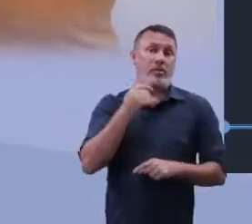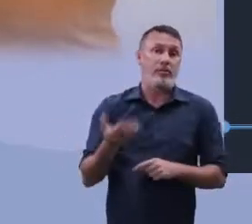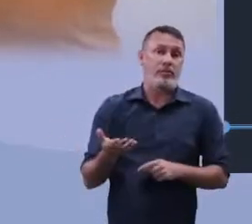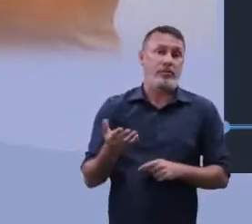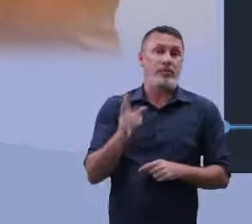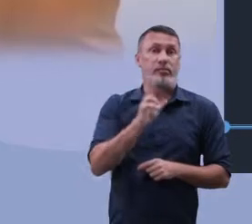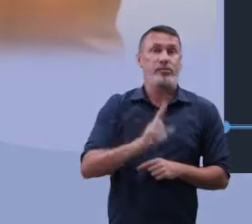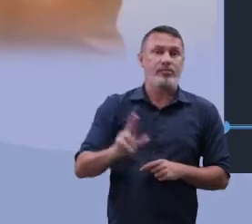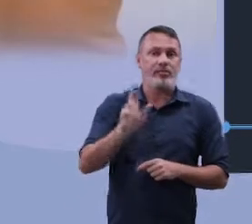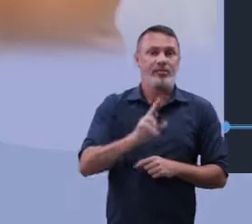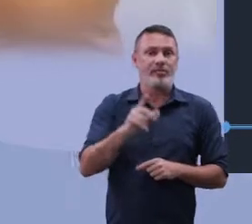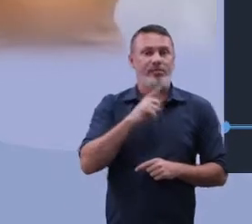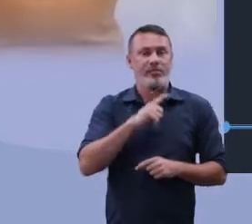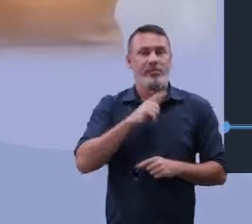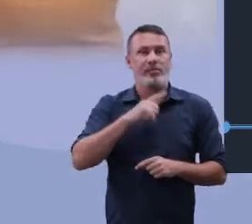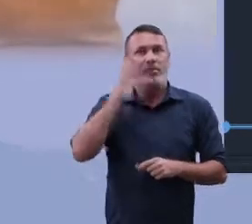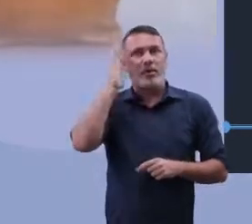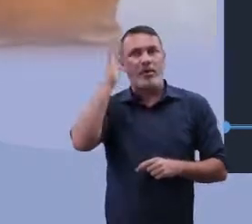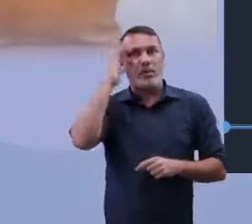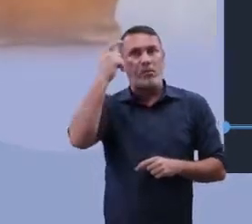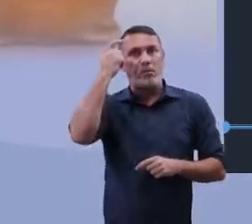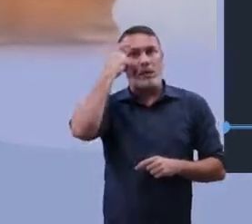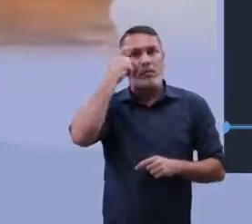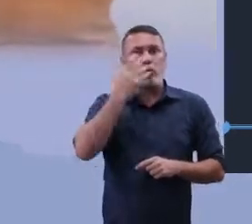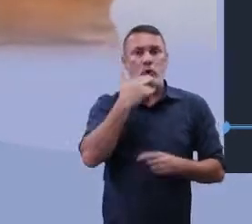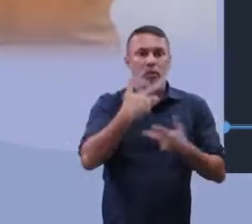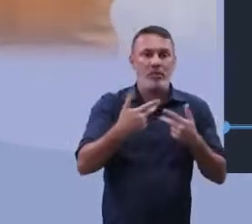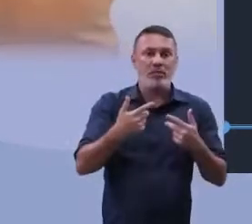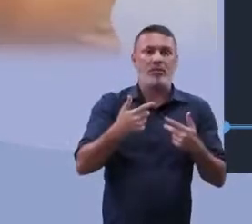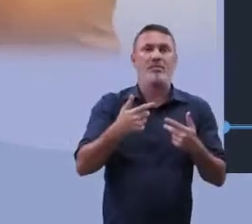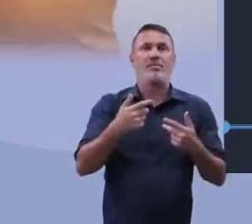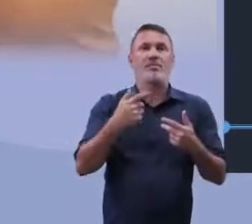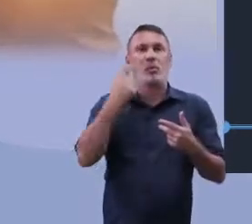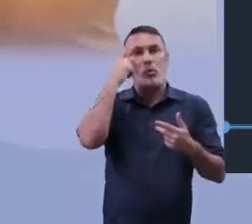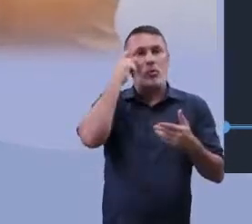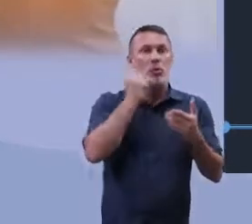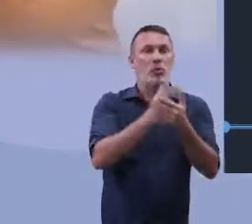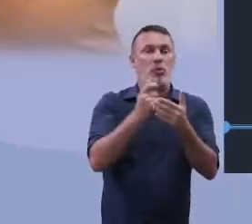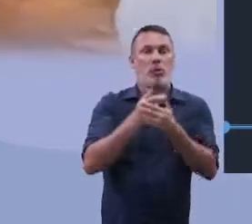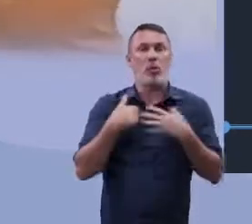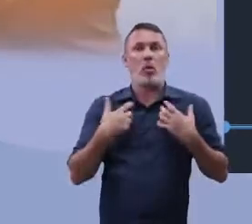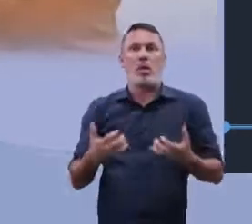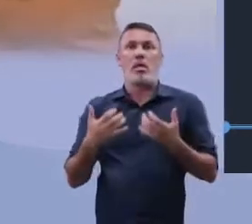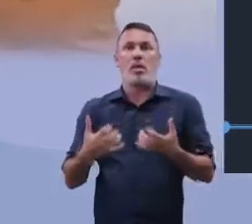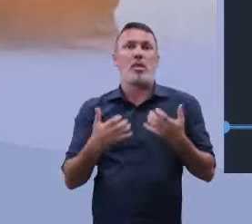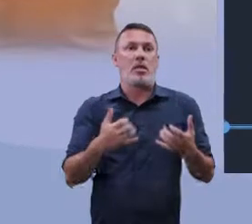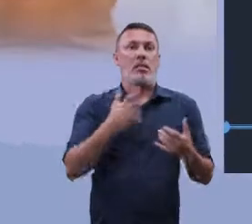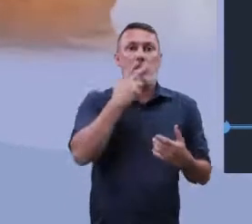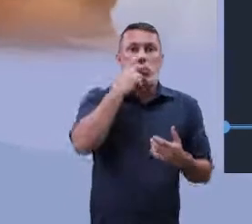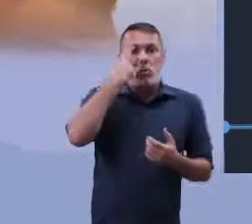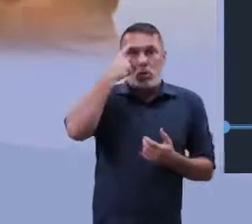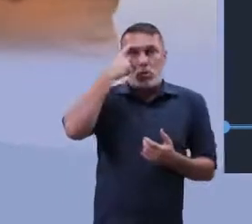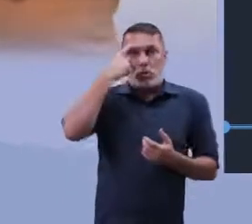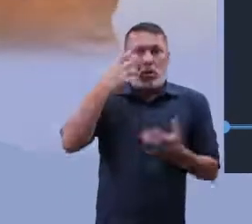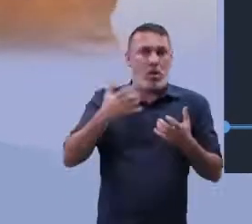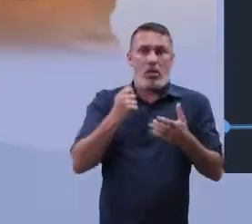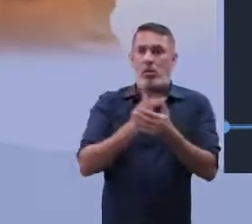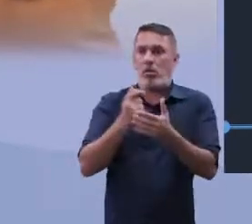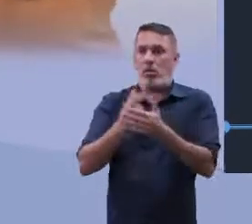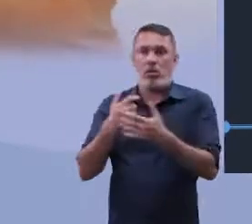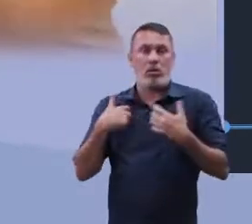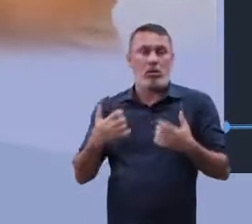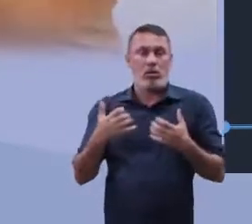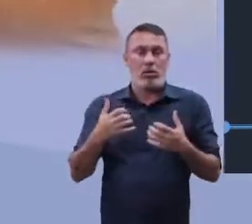que você utilizou para alimentar o seu pensamento consumista, né, a sua sede pelo consumismo, a sua fome pelo